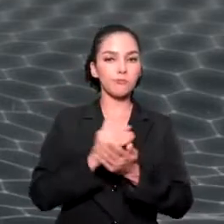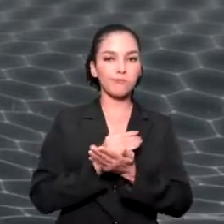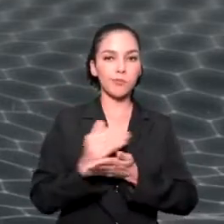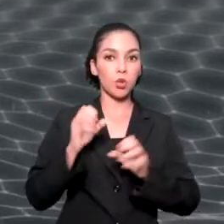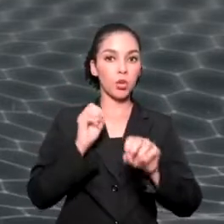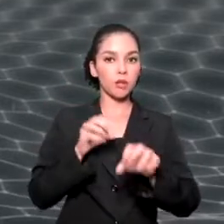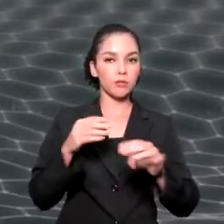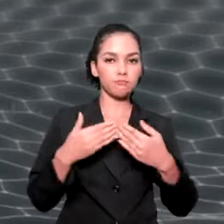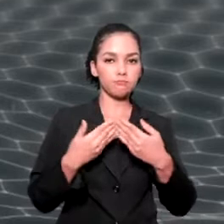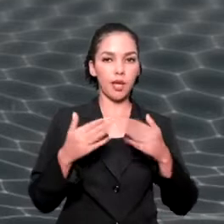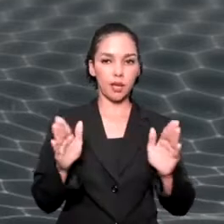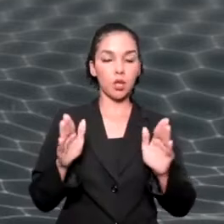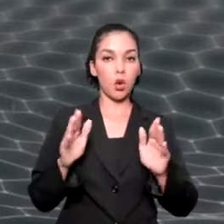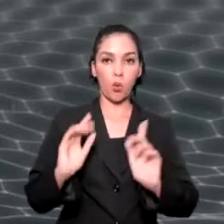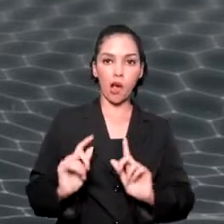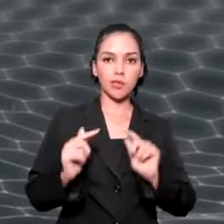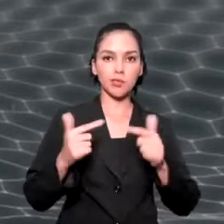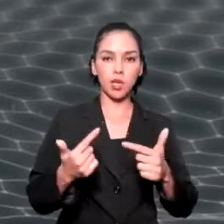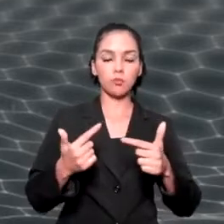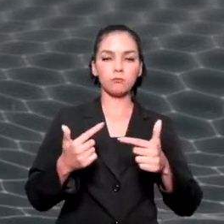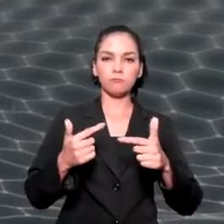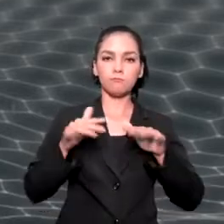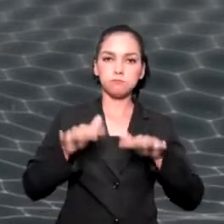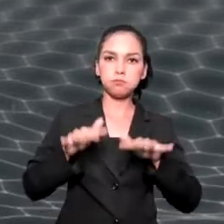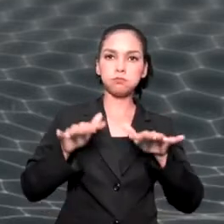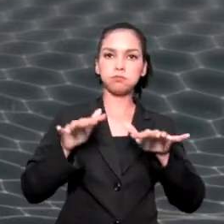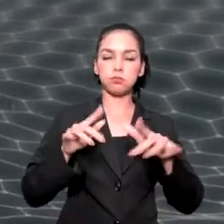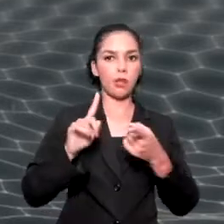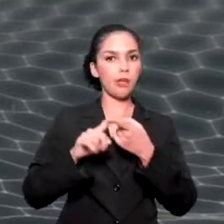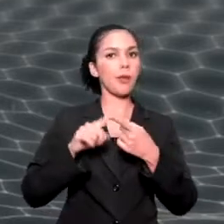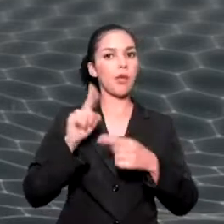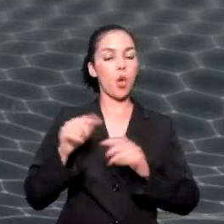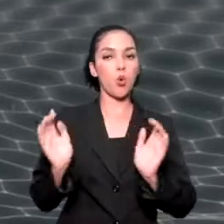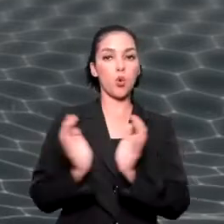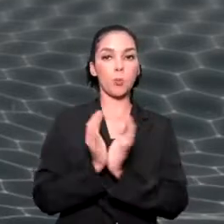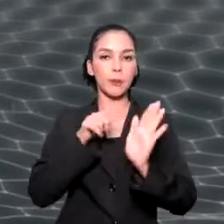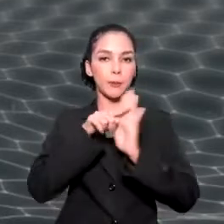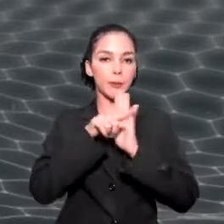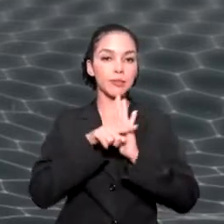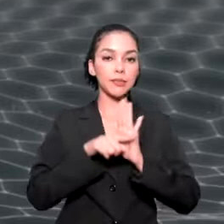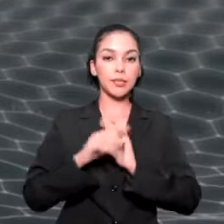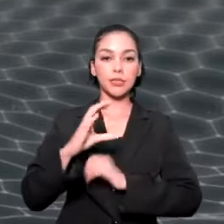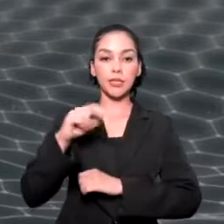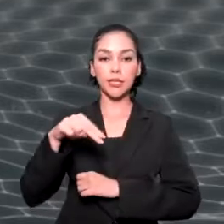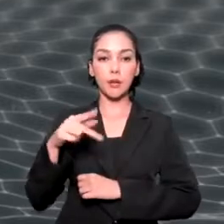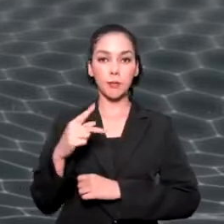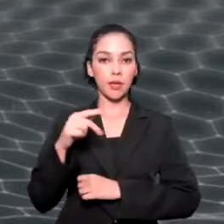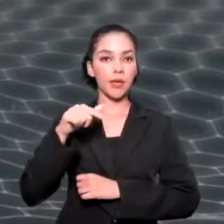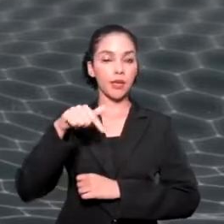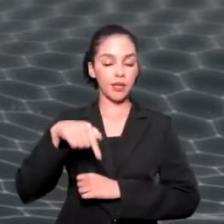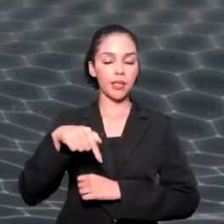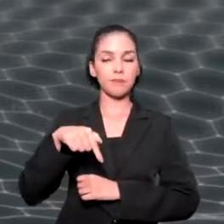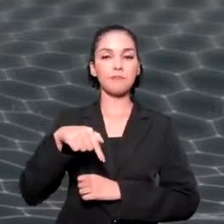principais frentes é a iniciativa Educação Aberta, uma ação ativista que é, ao mesmo tempo, um